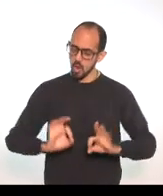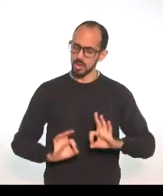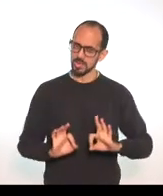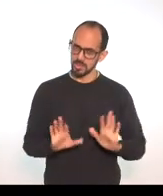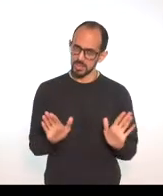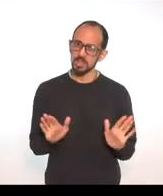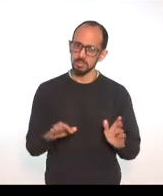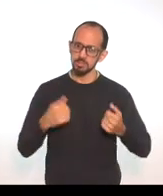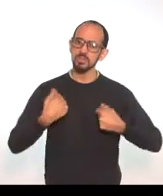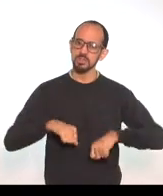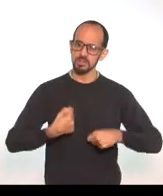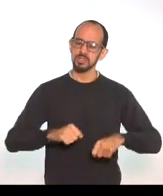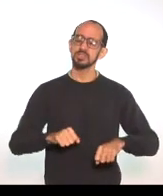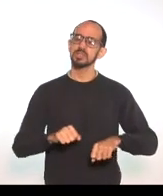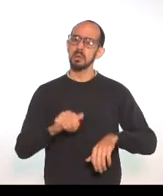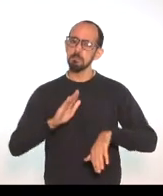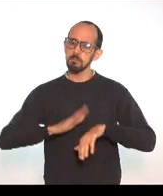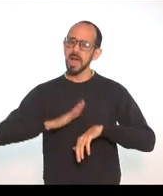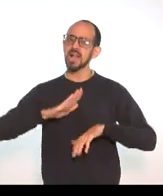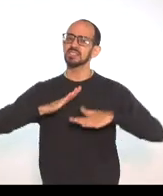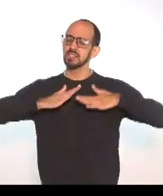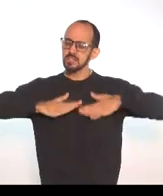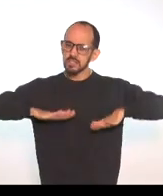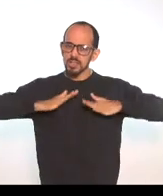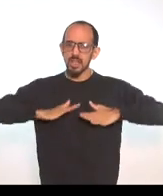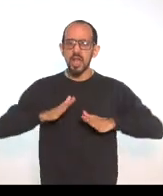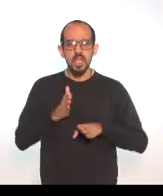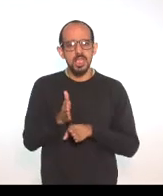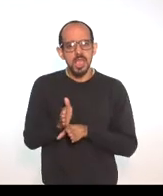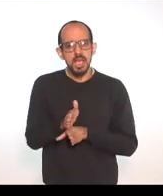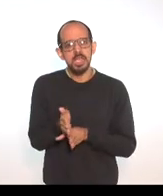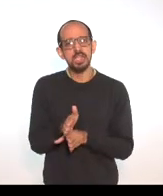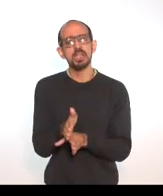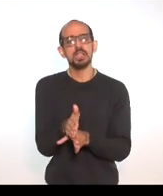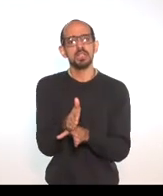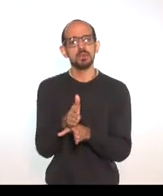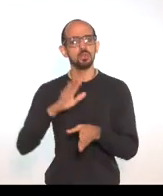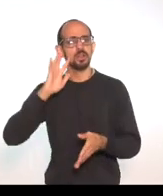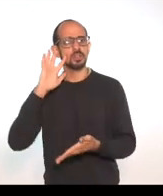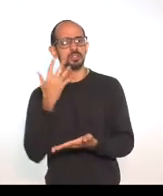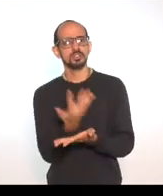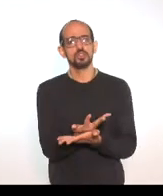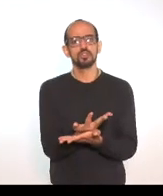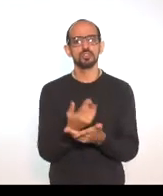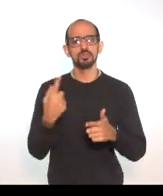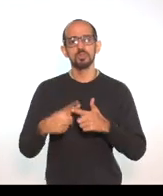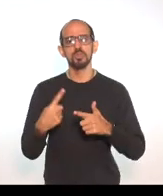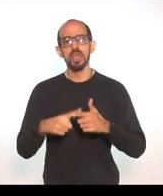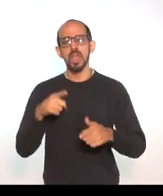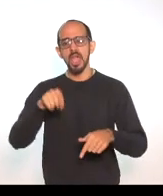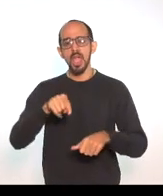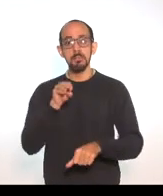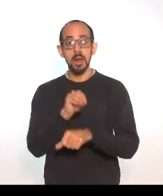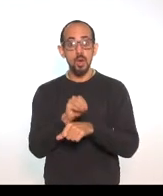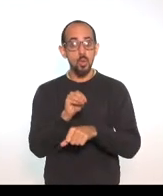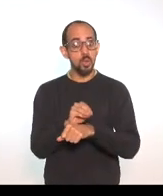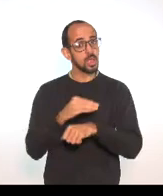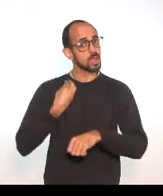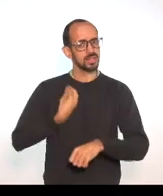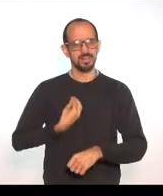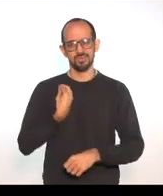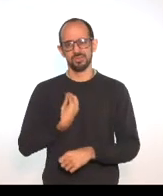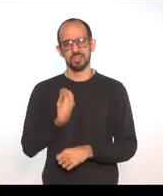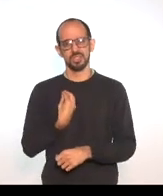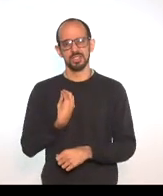processo um pouco mais de temperança de Equilíbrio nessas decisões ficando ação de preservação da vida então